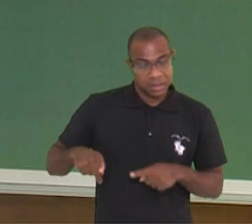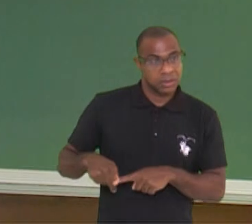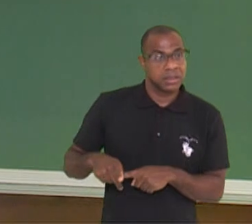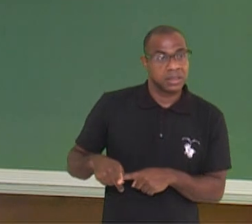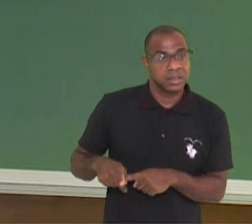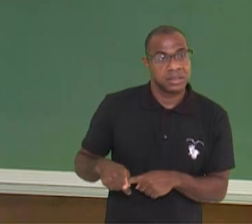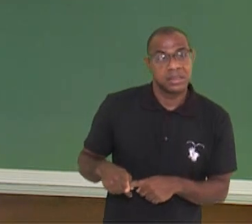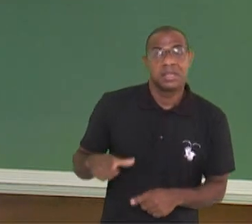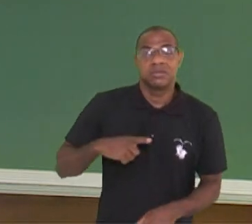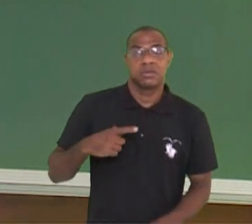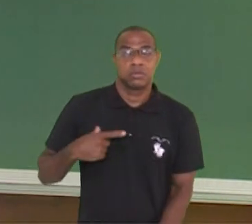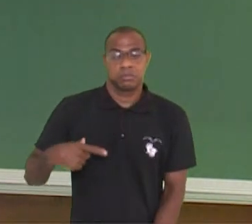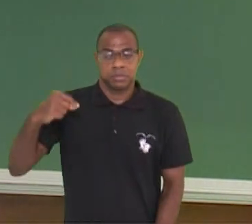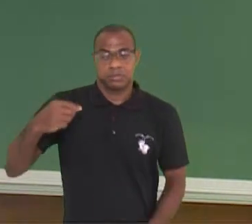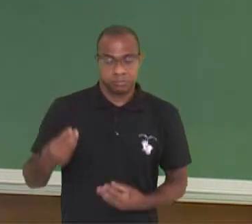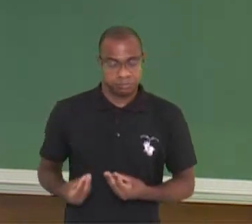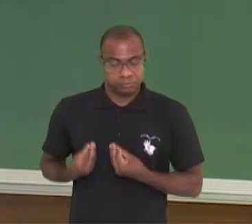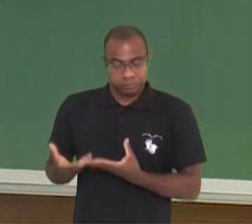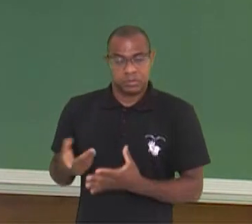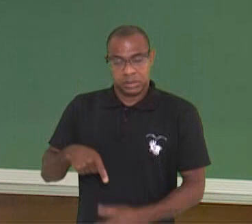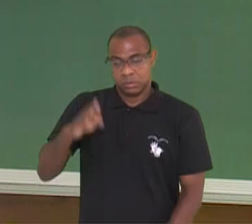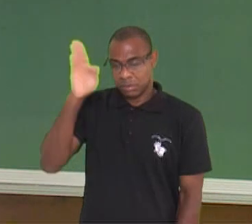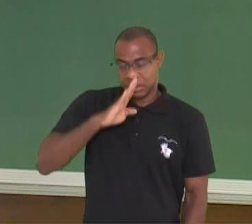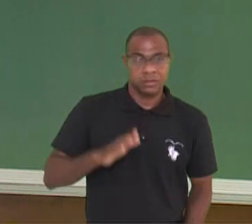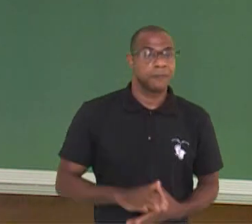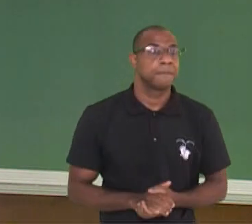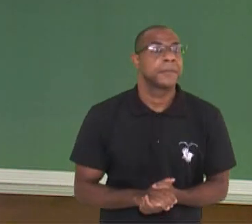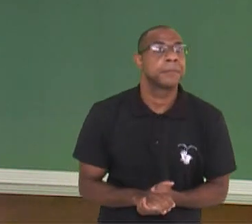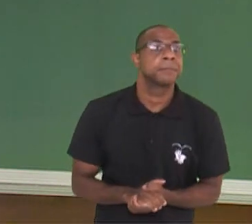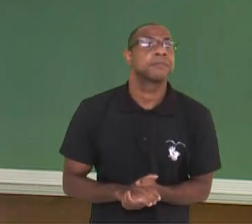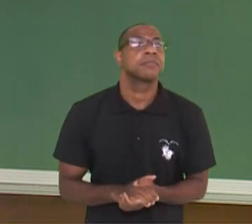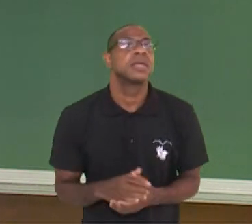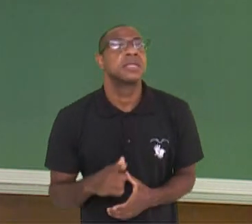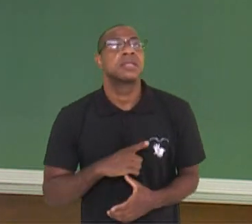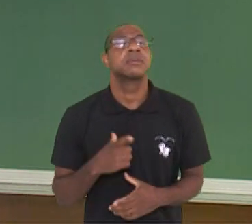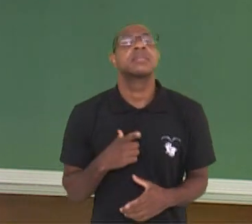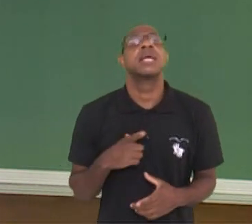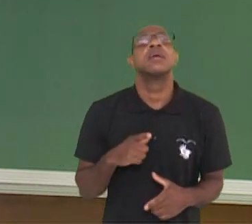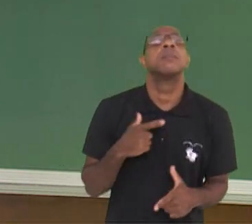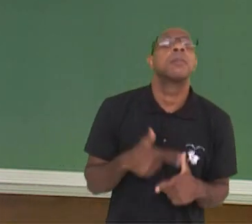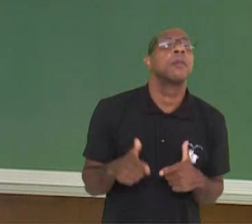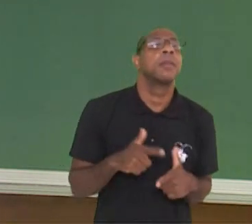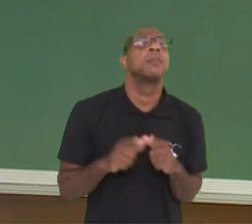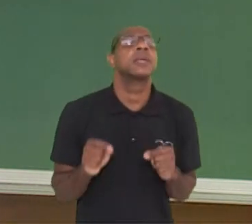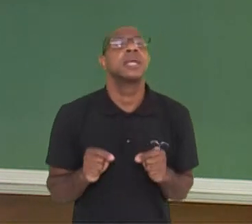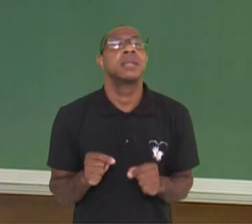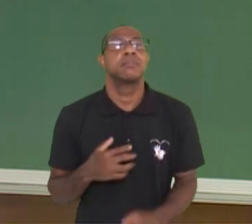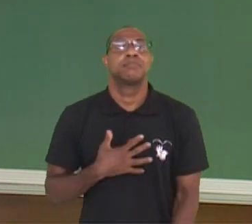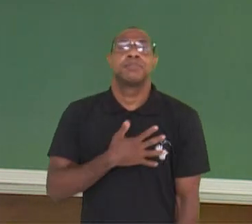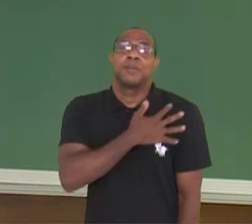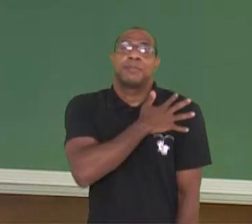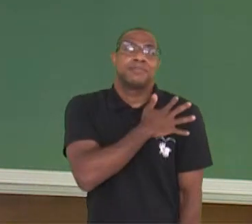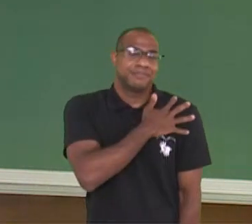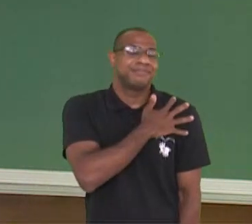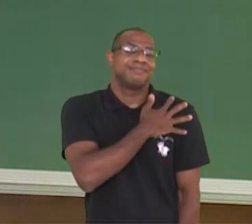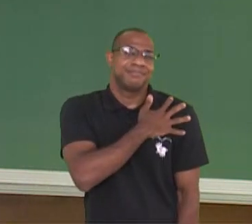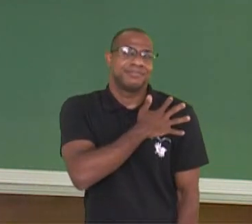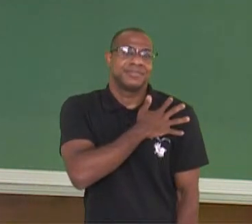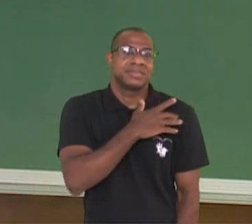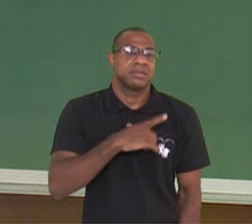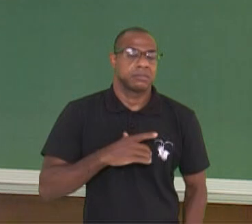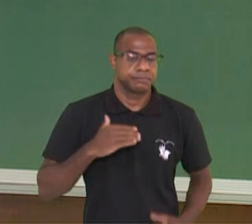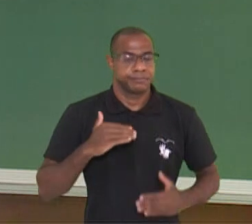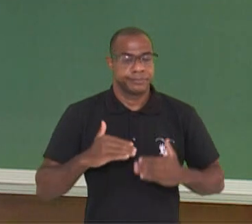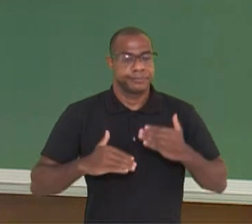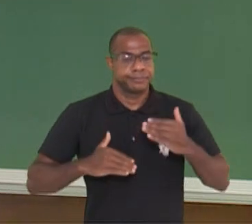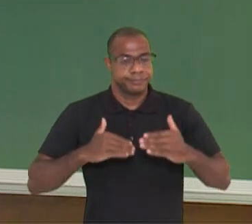mais prestígio no Brasil. E aí a gente tem todo, então, esse problema da chamada questão militar. Já vem